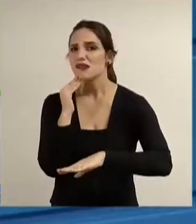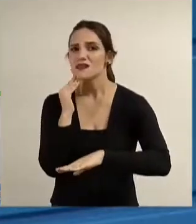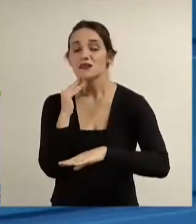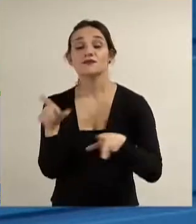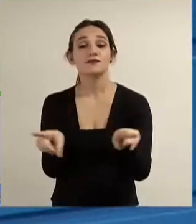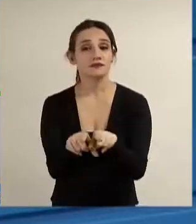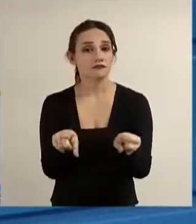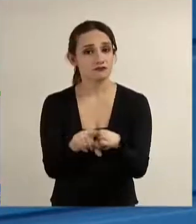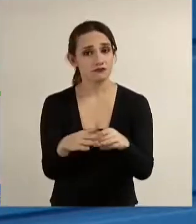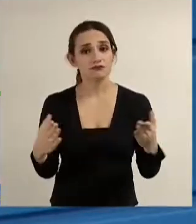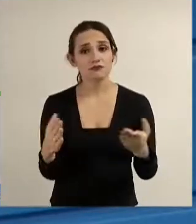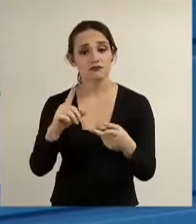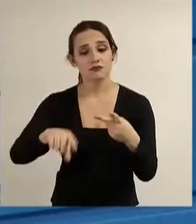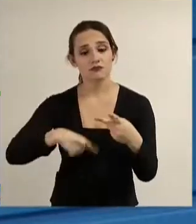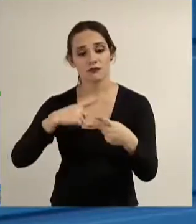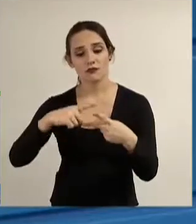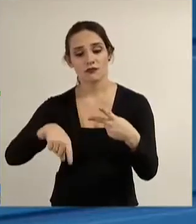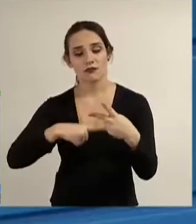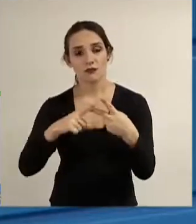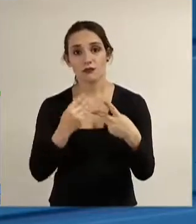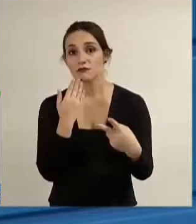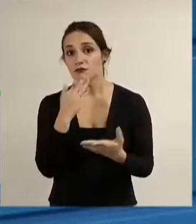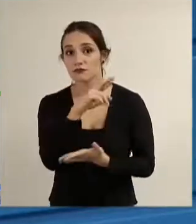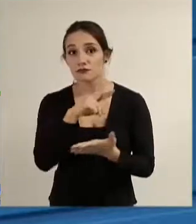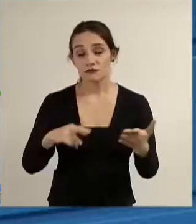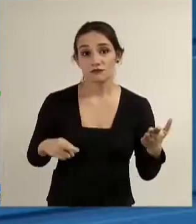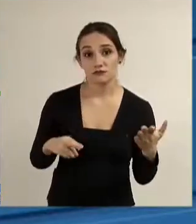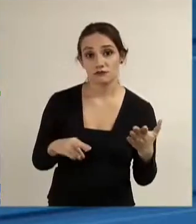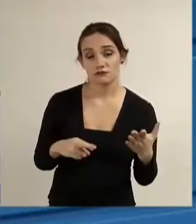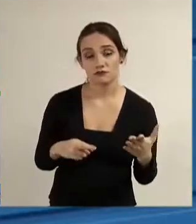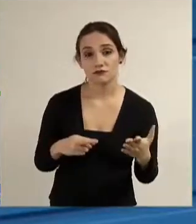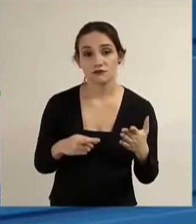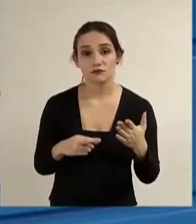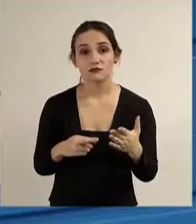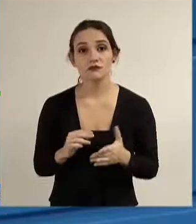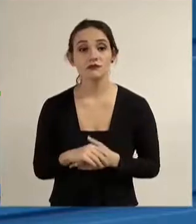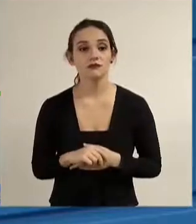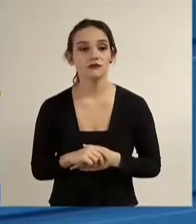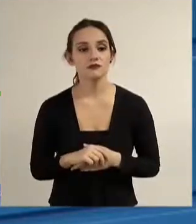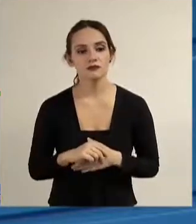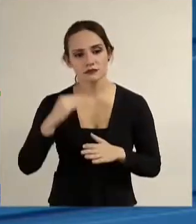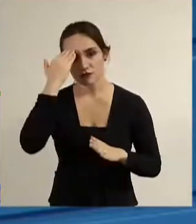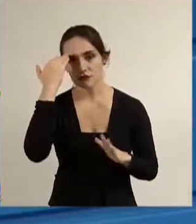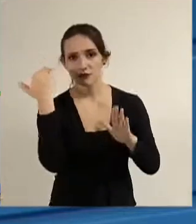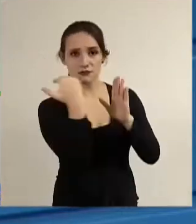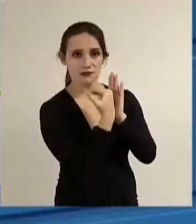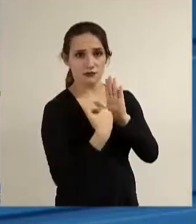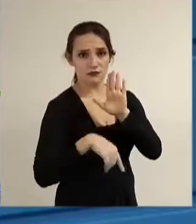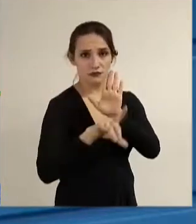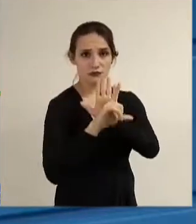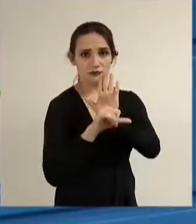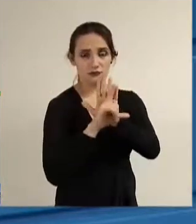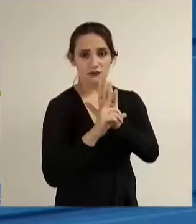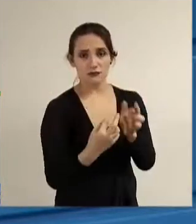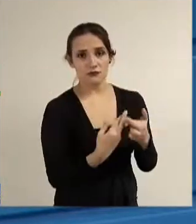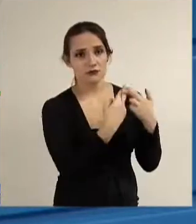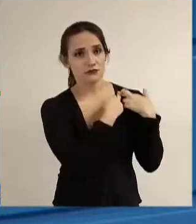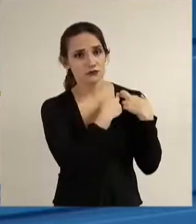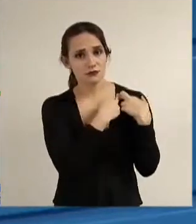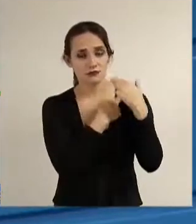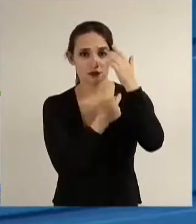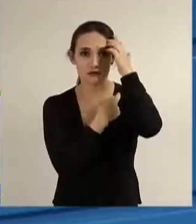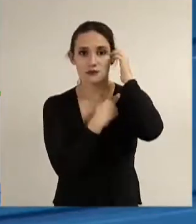Trago também, senhor presidente, um requerimento para cumprir a Lei de Responsabilidade Fiscal.